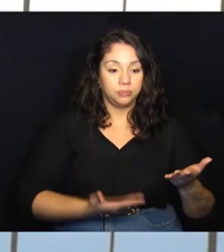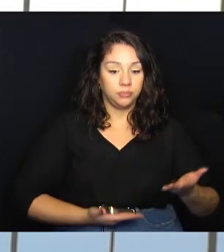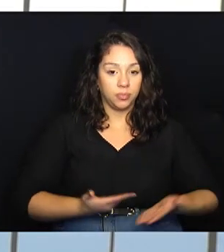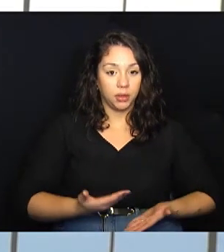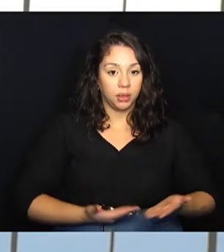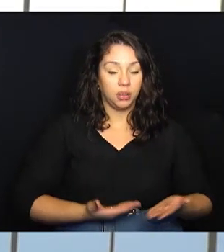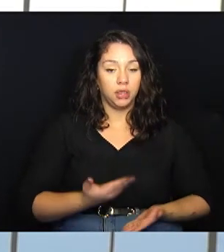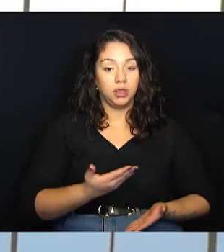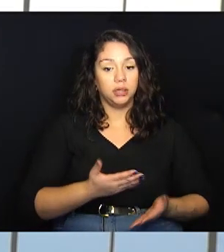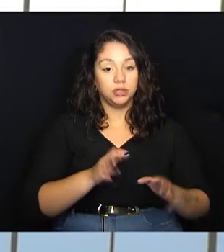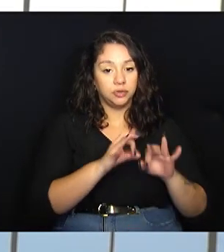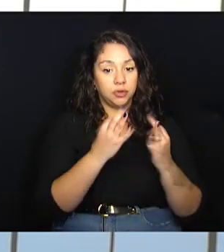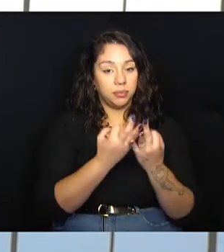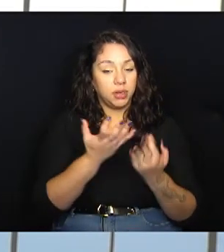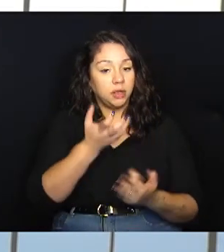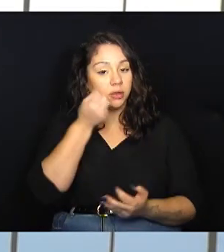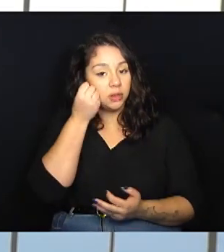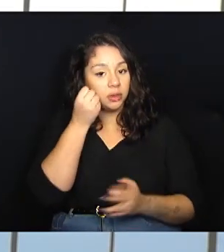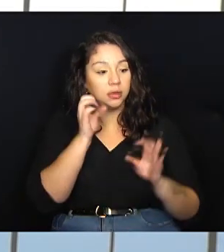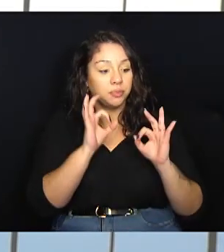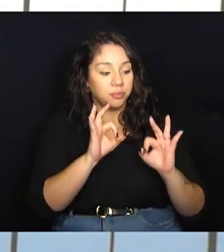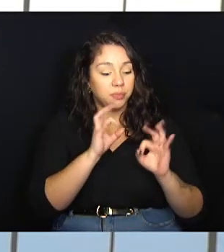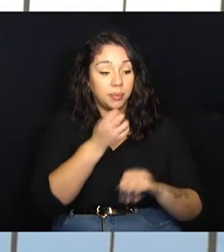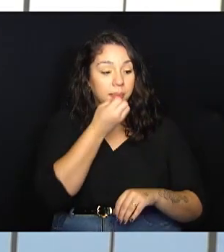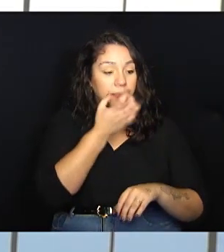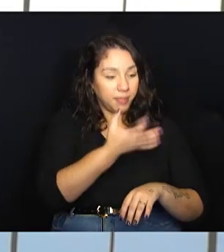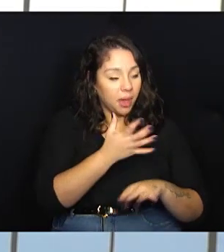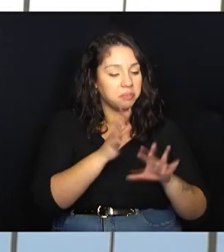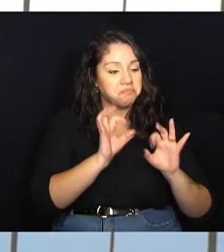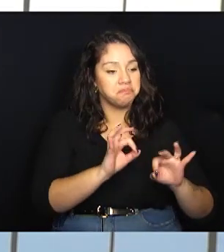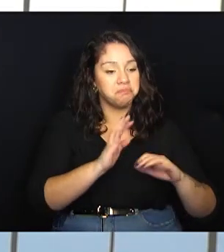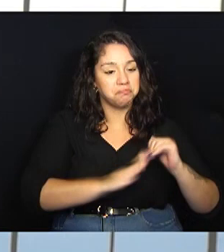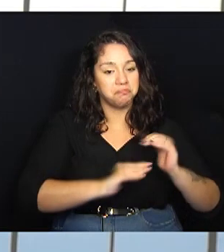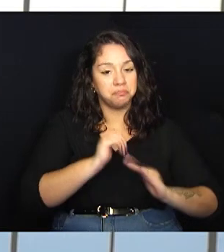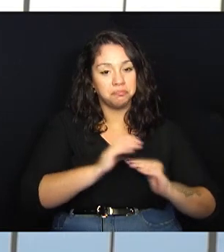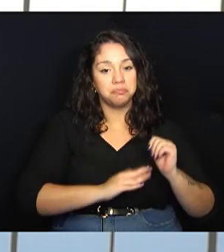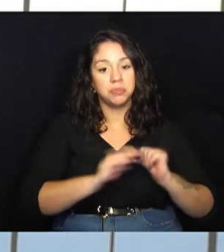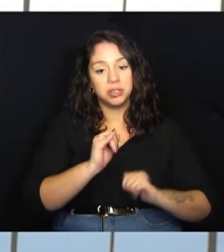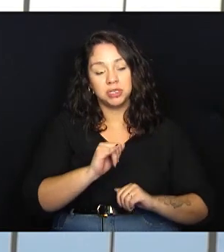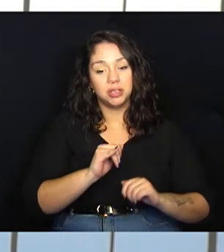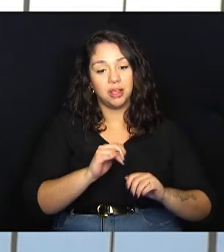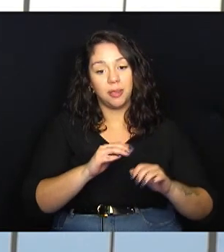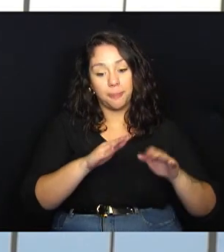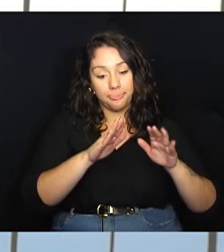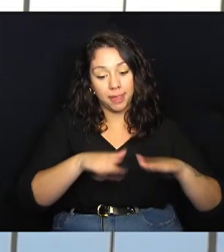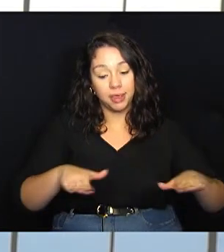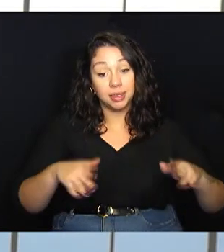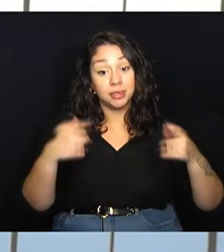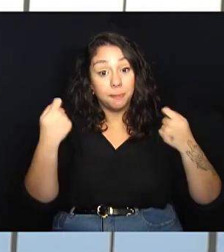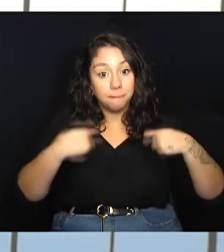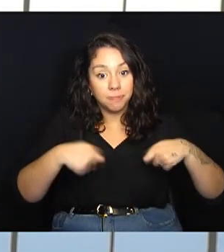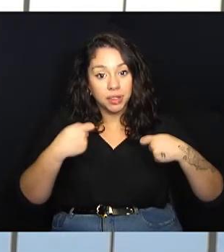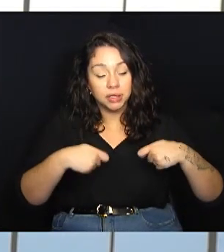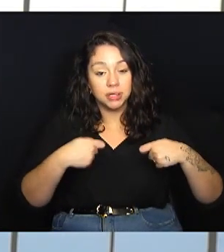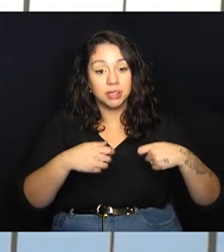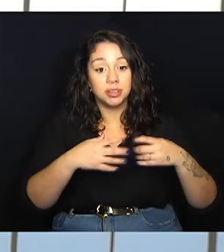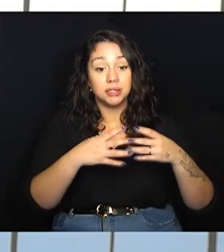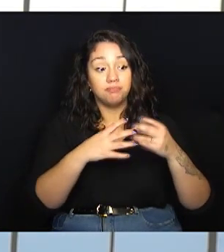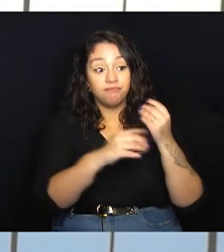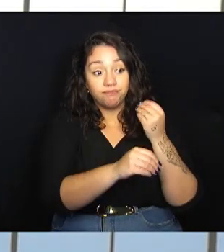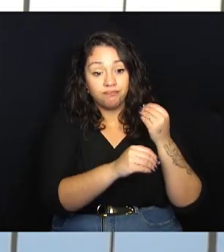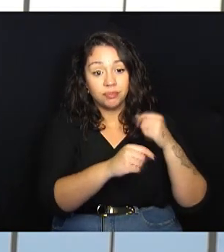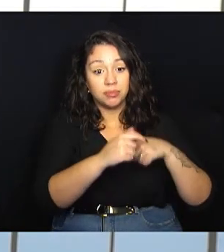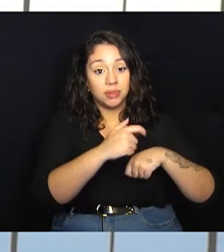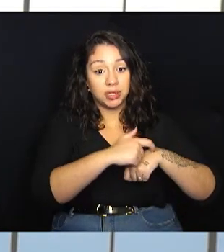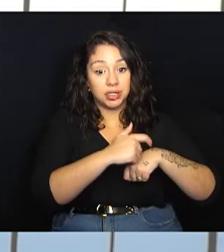de família acolhedora muito bem executado, até a ponto de, quando essa criança precisar, né, ir embora, quando acabar esse tempo de